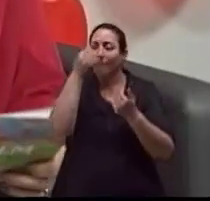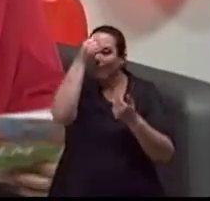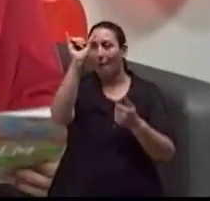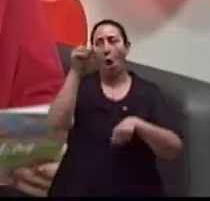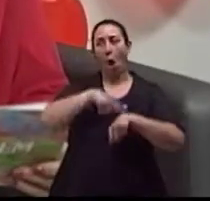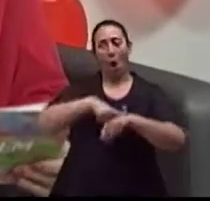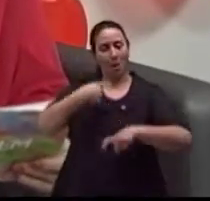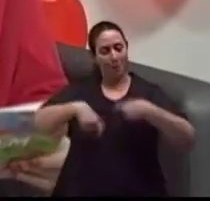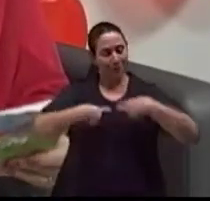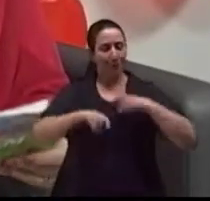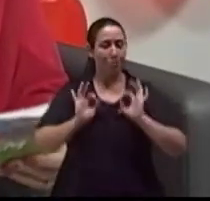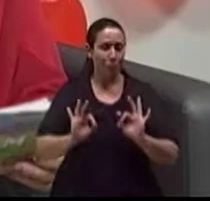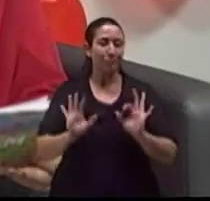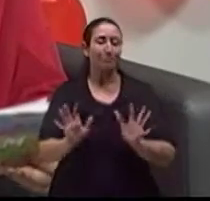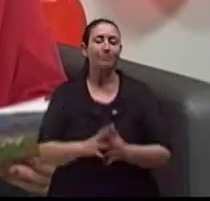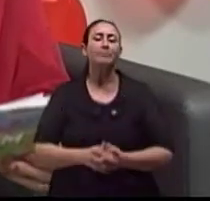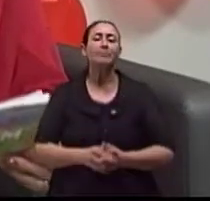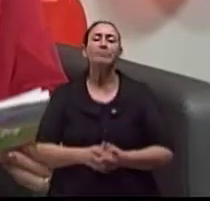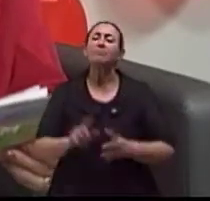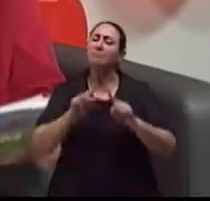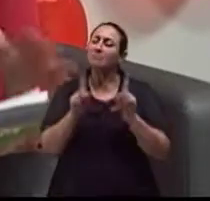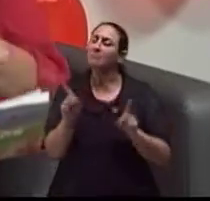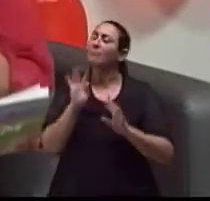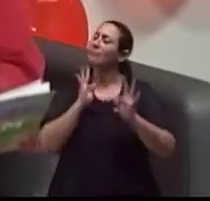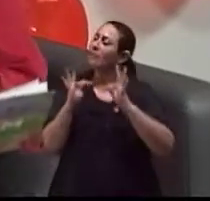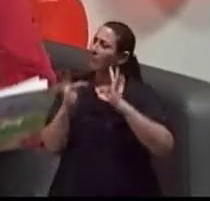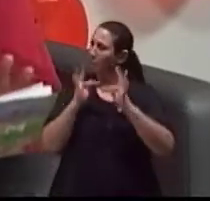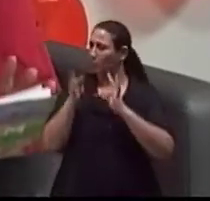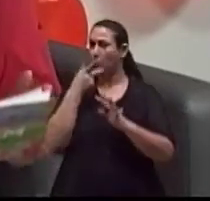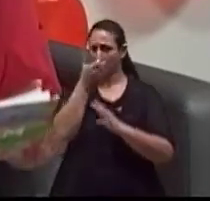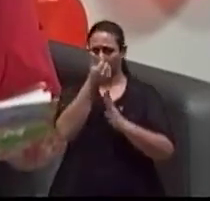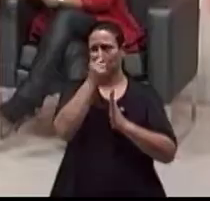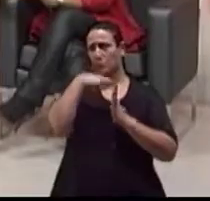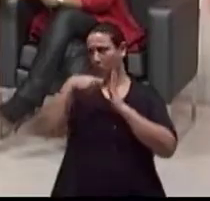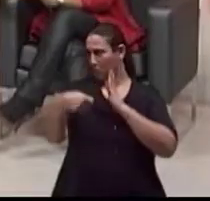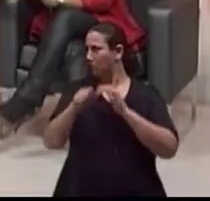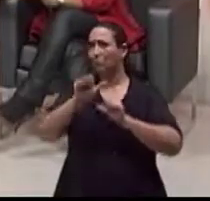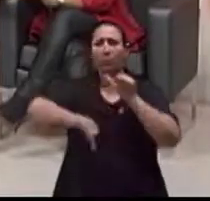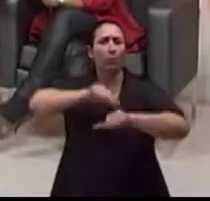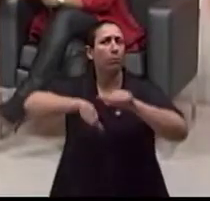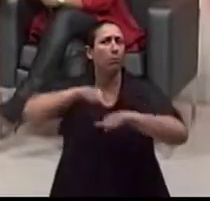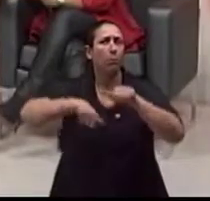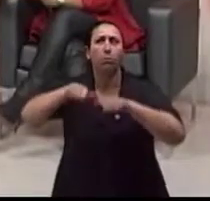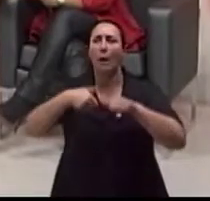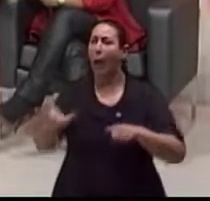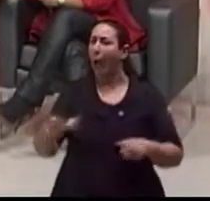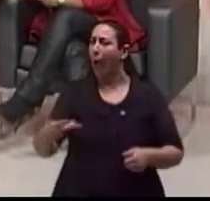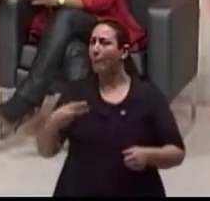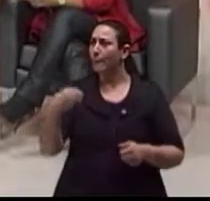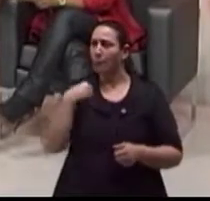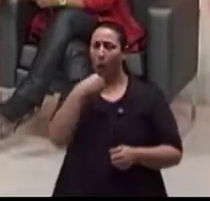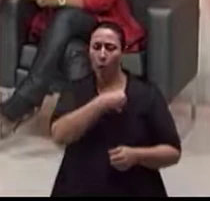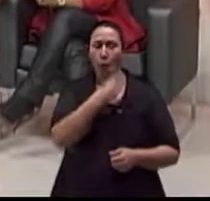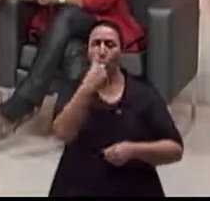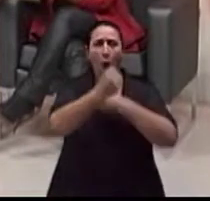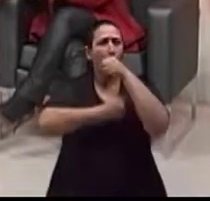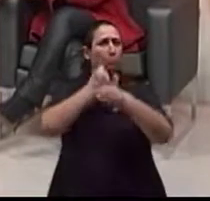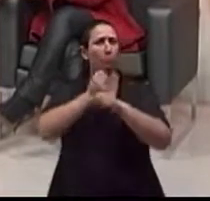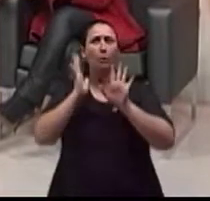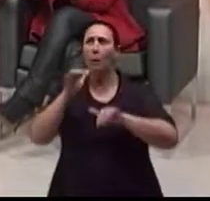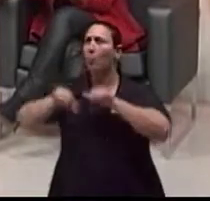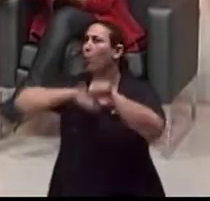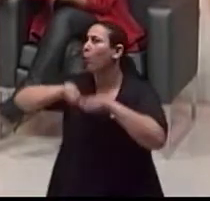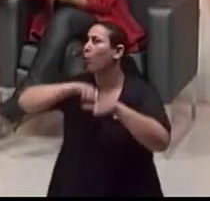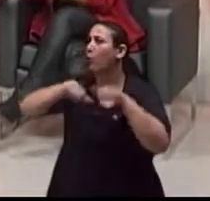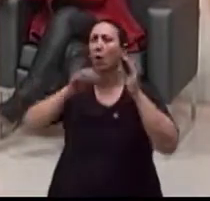graças a Deus também estão cada vez mais que a medicina e seis meses já mudou muita coisa né É verdade então mano eu já tá diferente já tá diferente